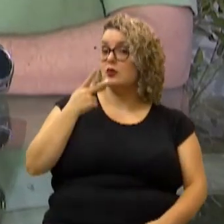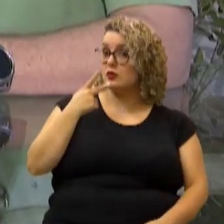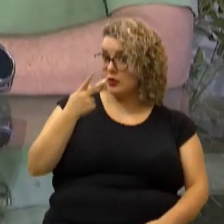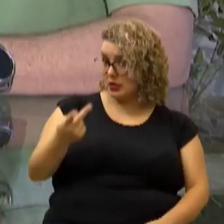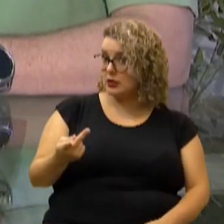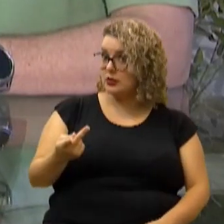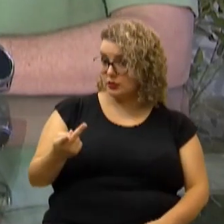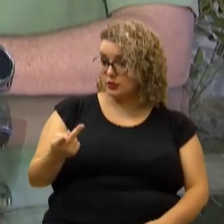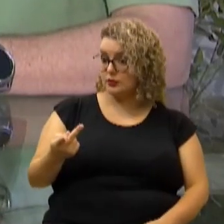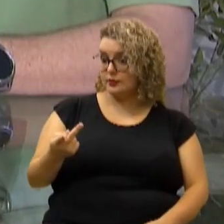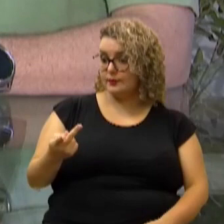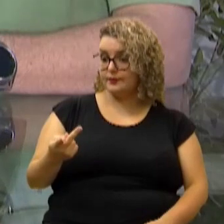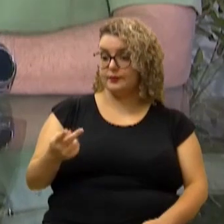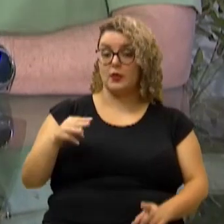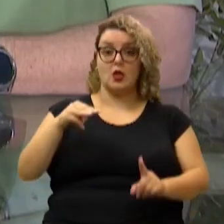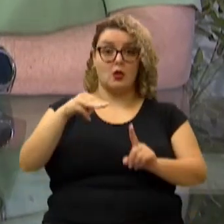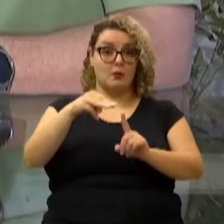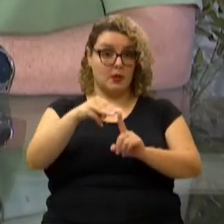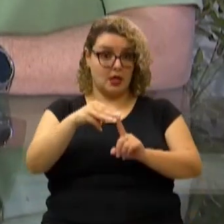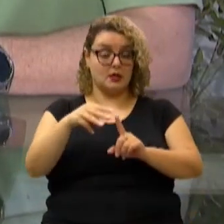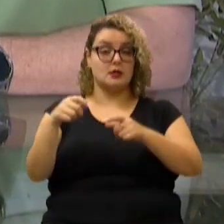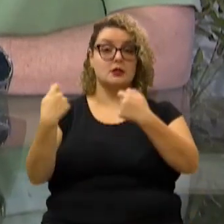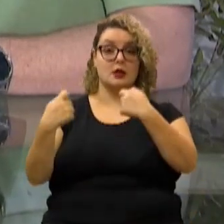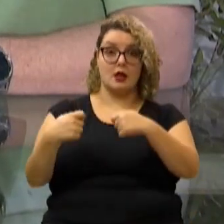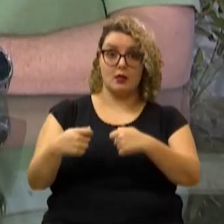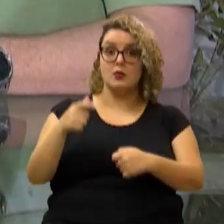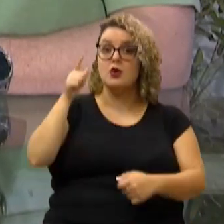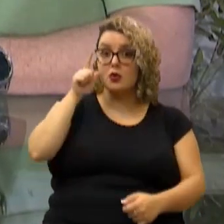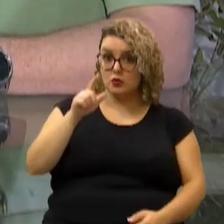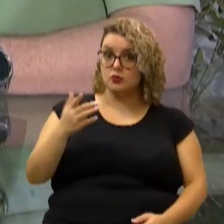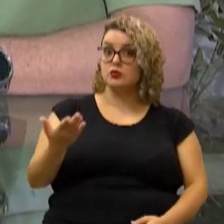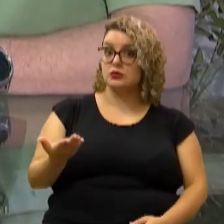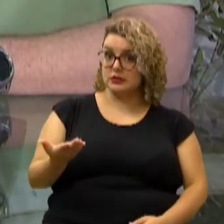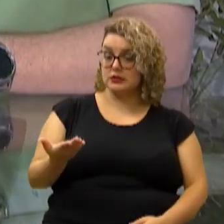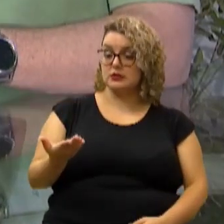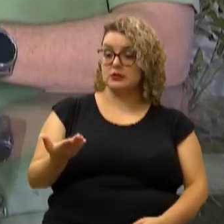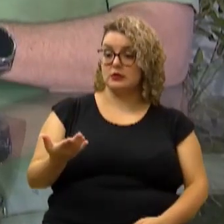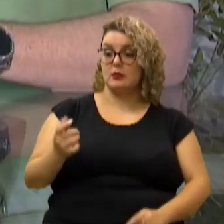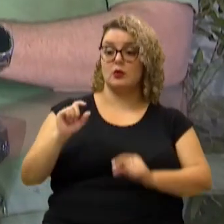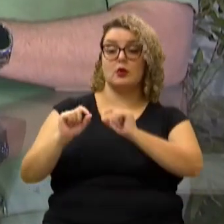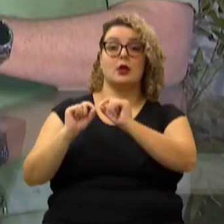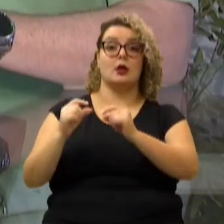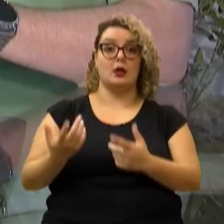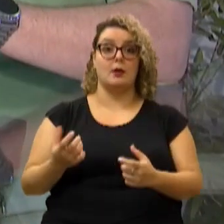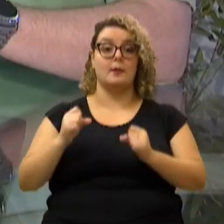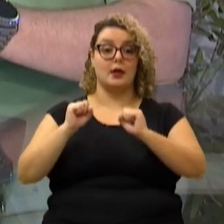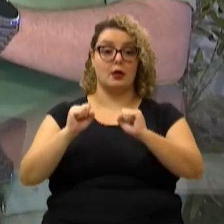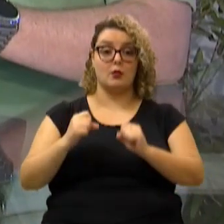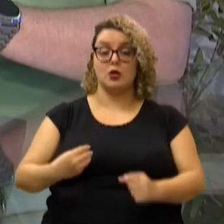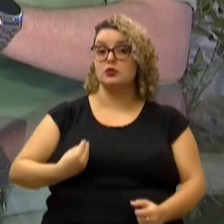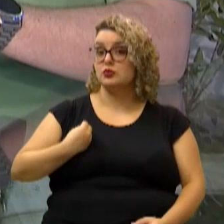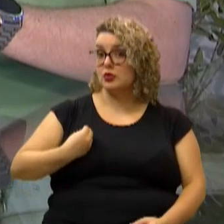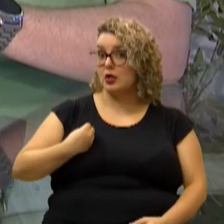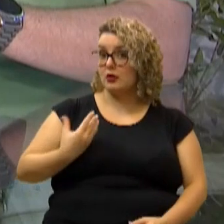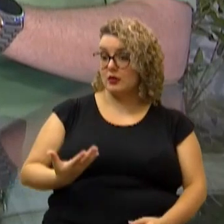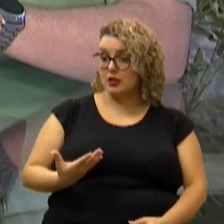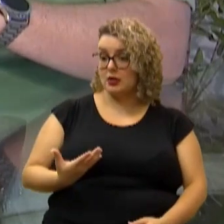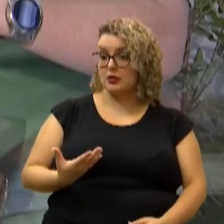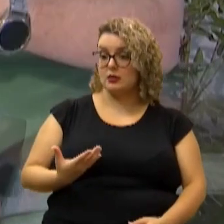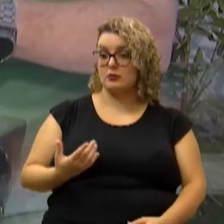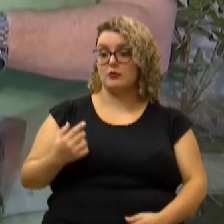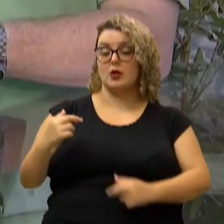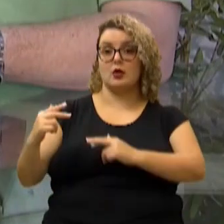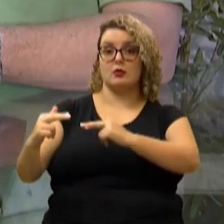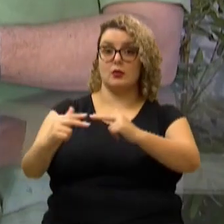percentual que eu estou te dizendo são metas que a gente precisa alcançar para que a gente possa viver de uma